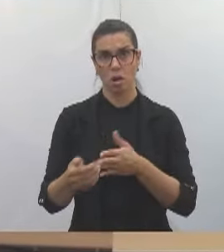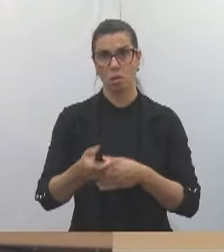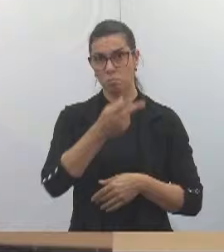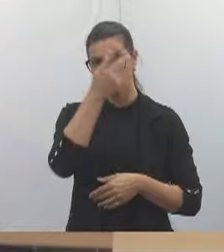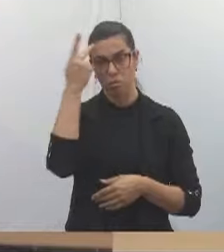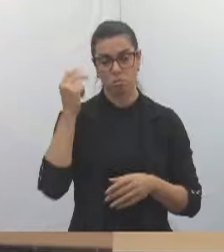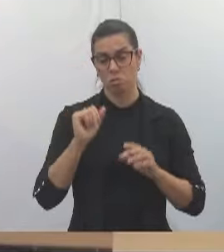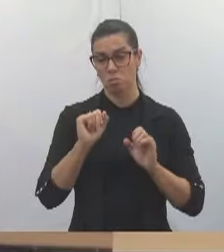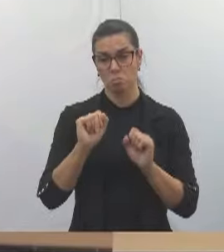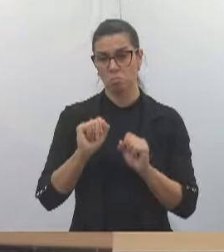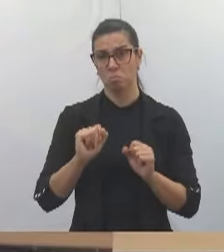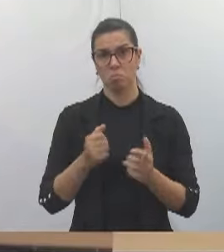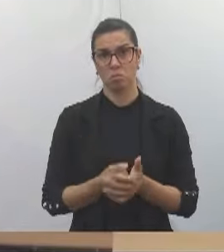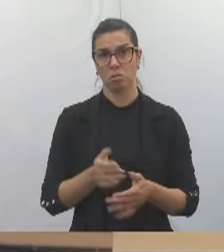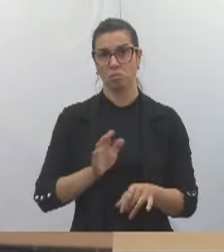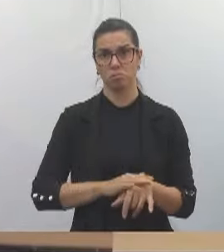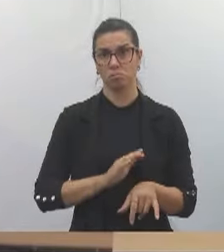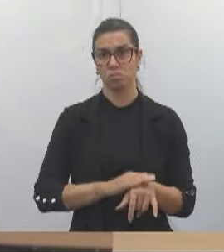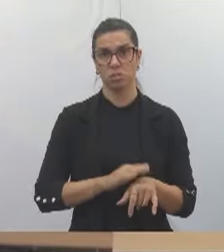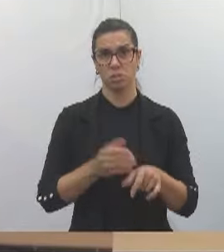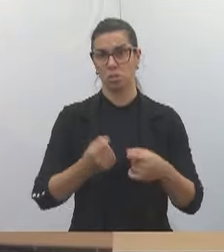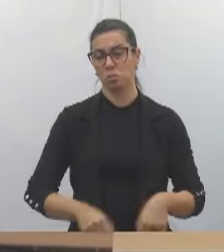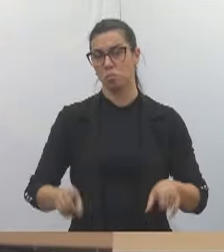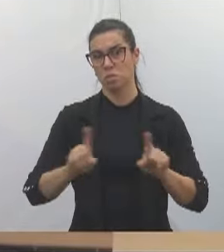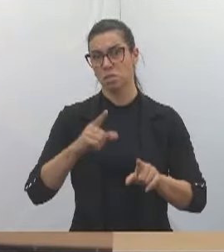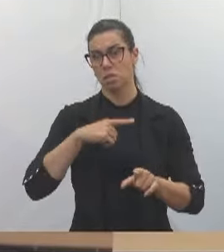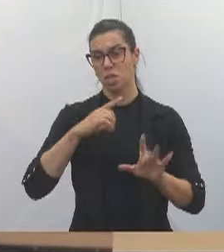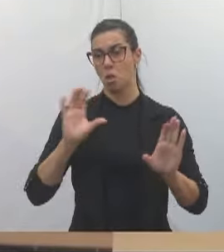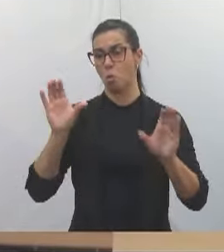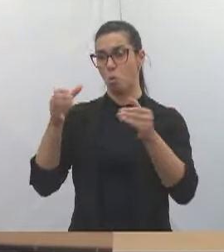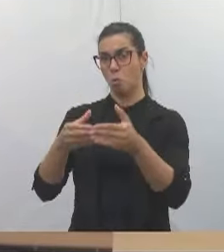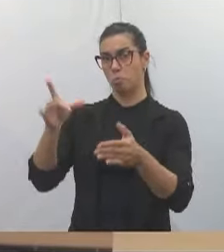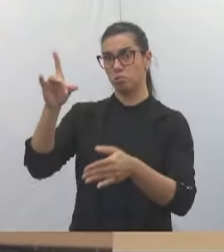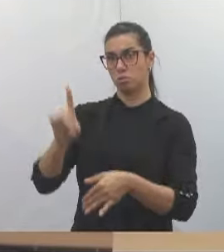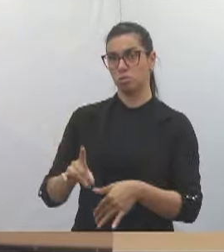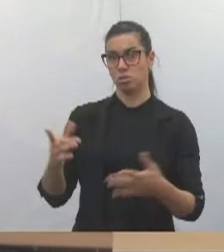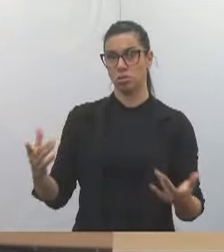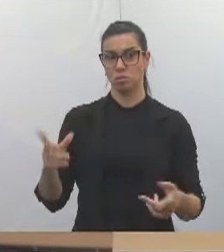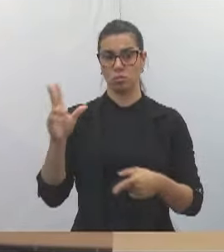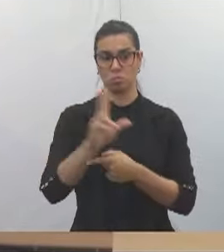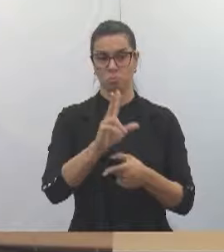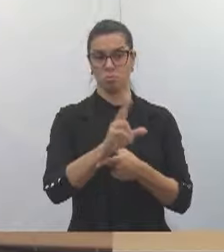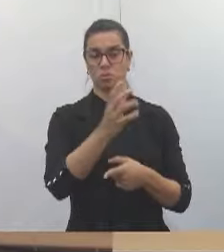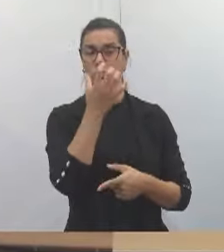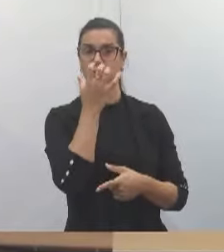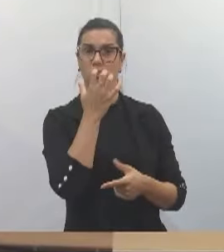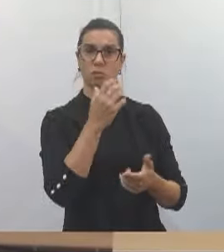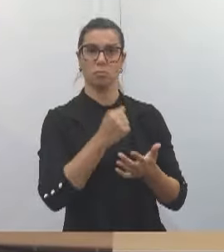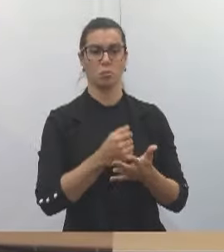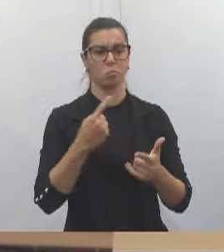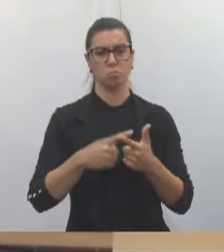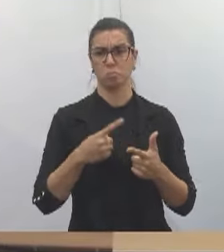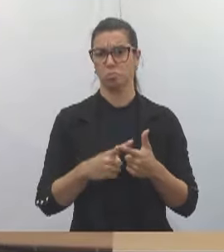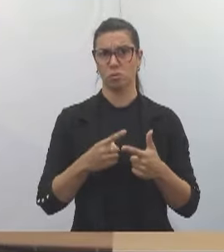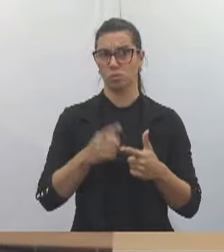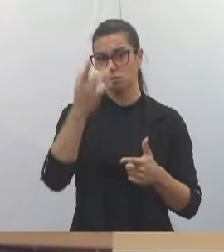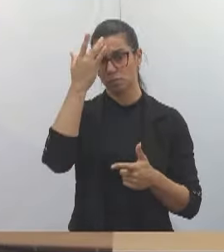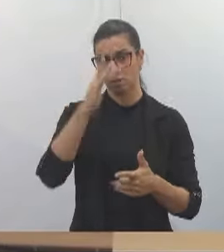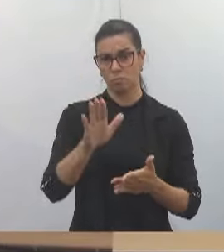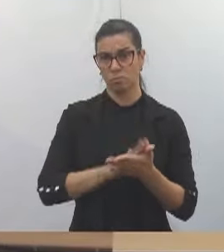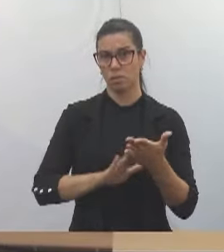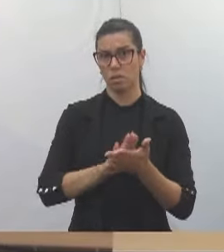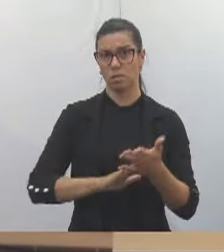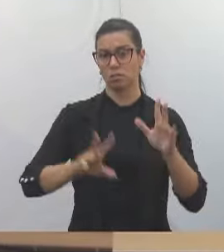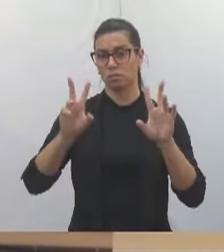fazendo essa relação. Não precisa ter uma diretoria que não atinja, não abranja todas as necessidades dos animais abandonados,